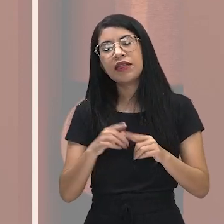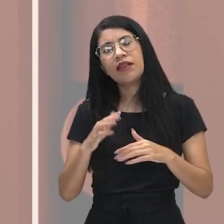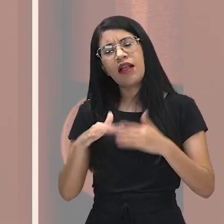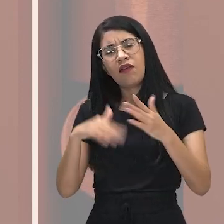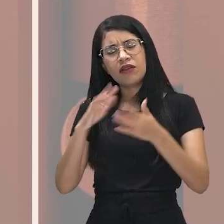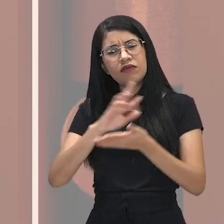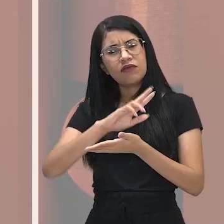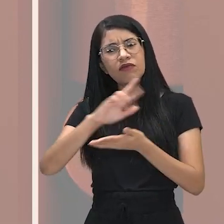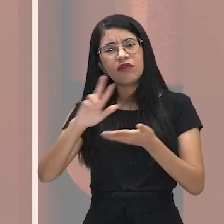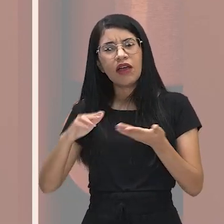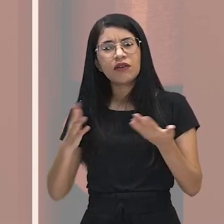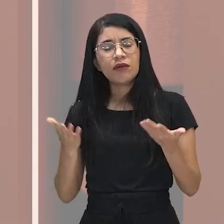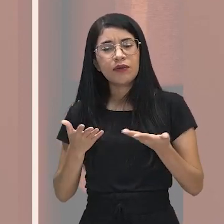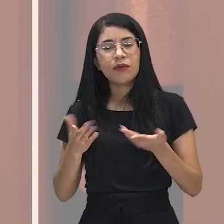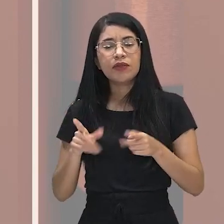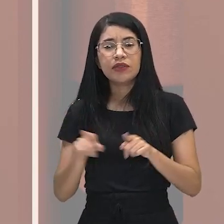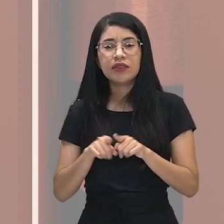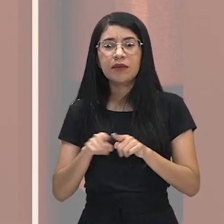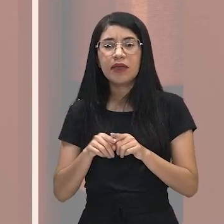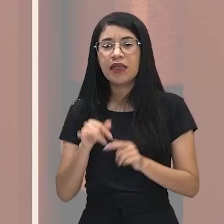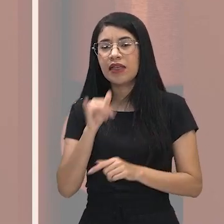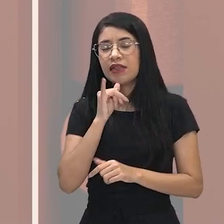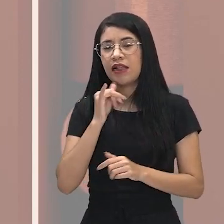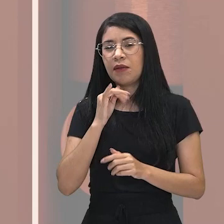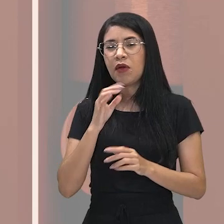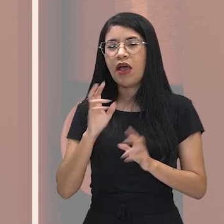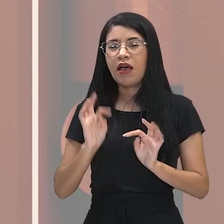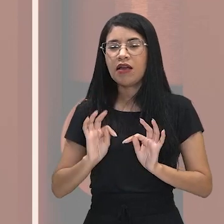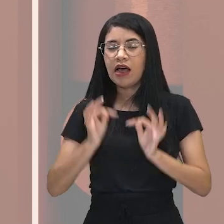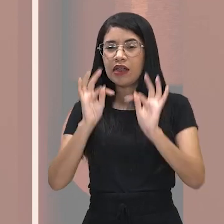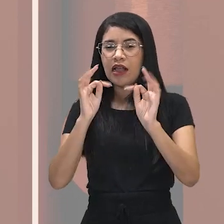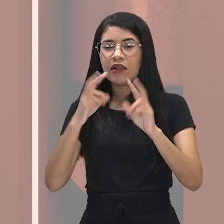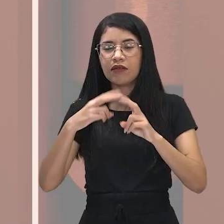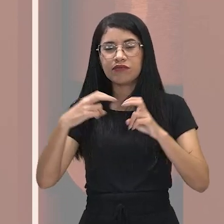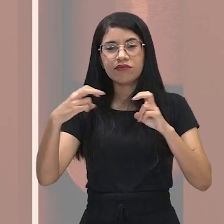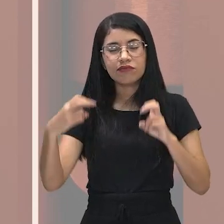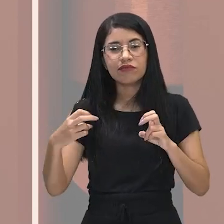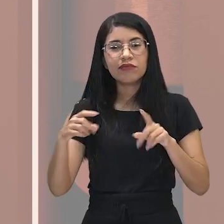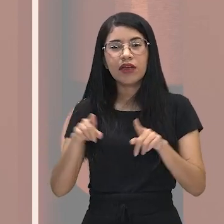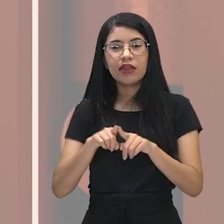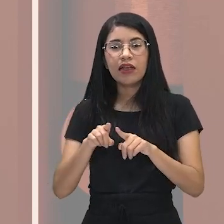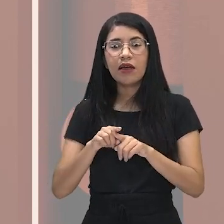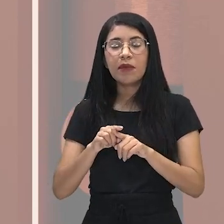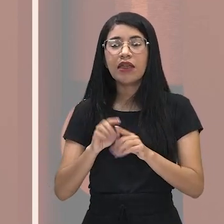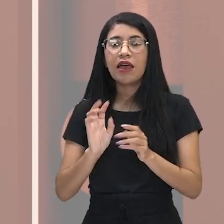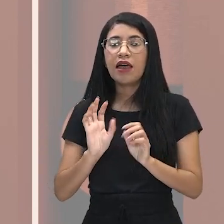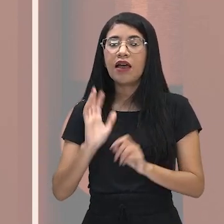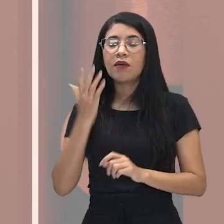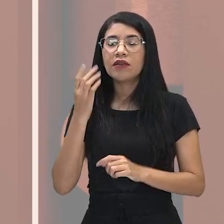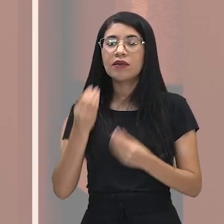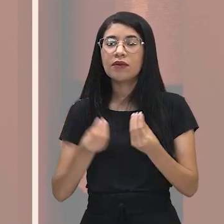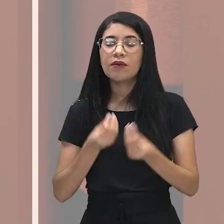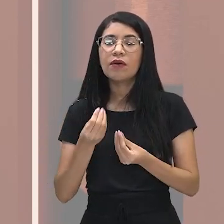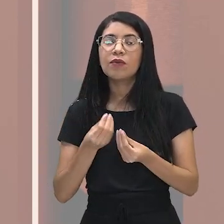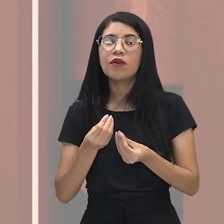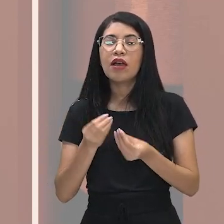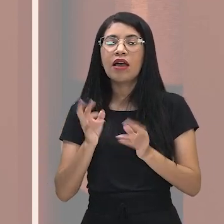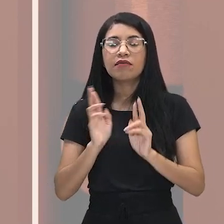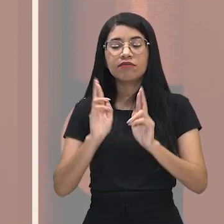hoje, inclusive a migração por tecnologia, ela ocorreu justamente graças a esse grande